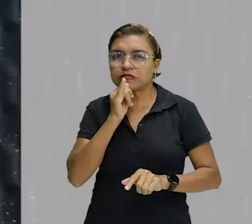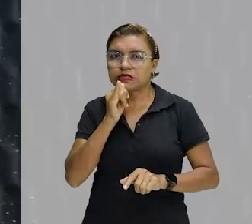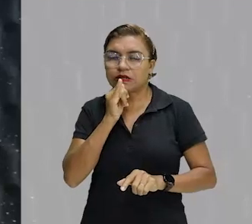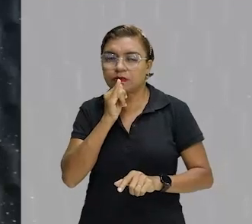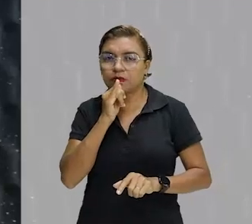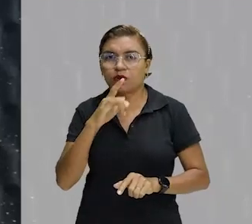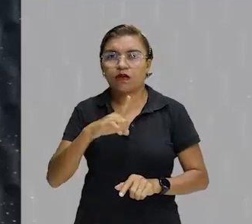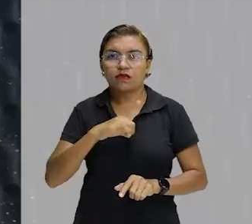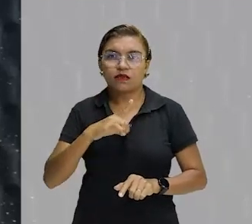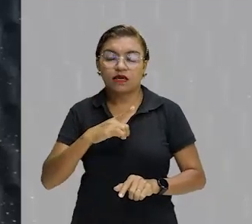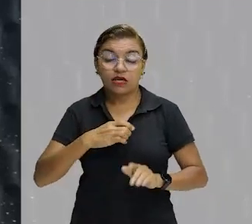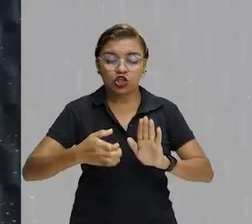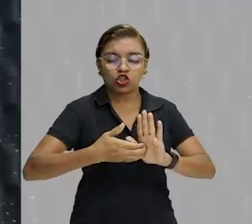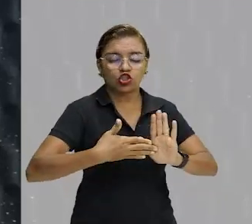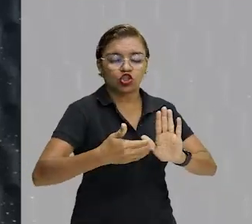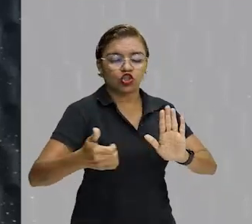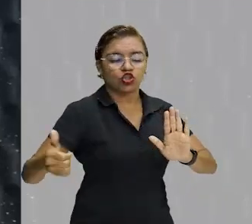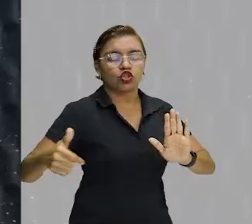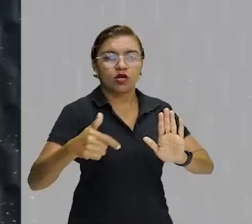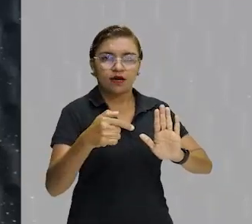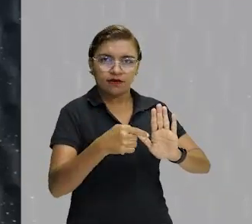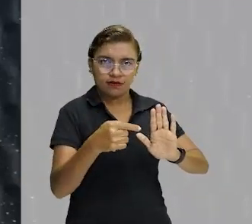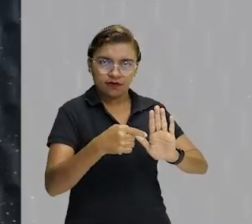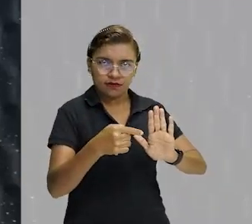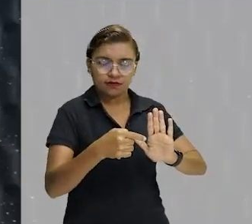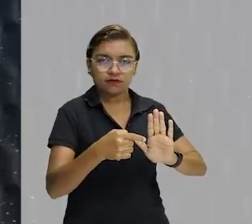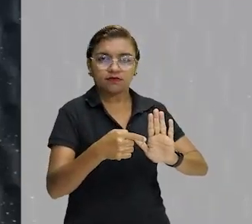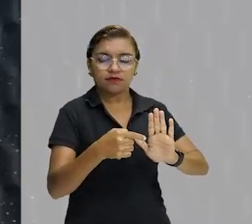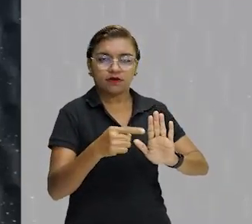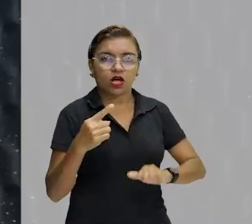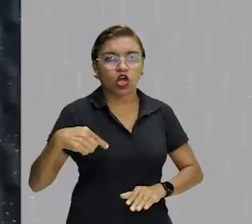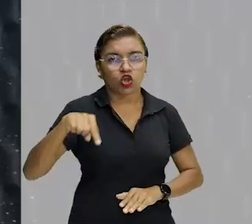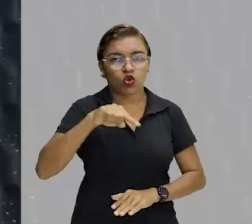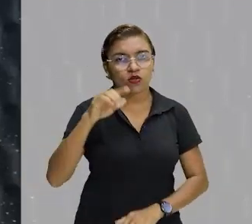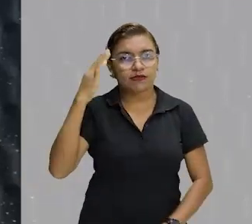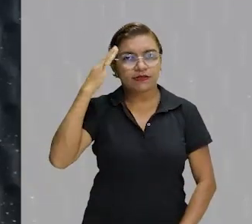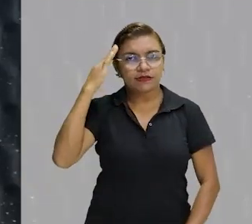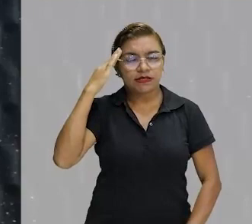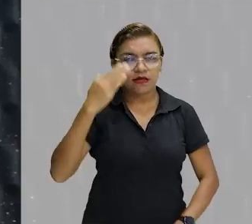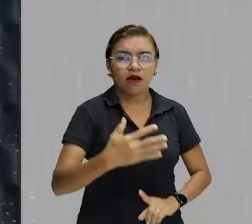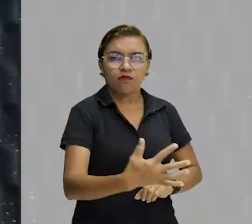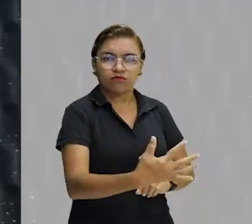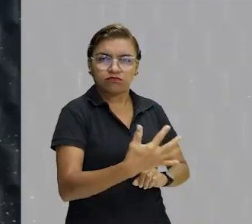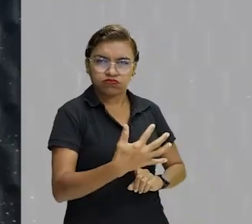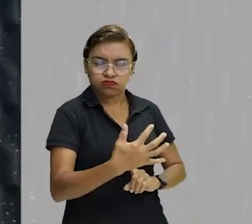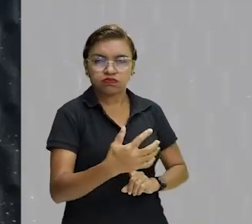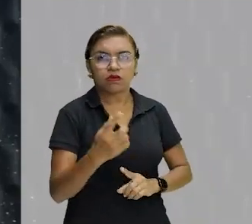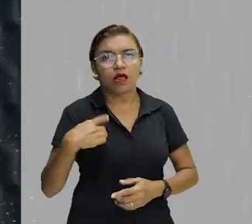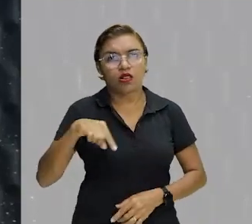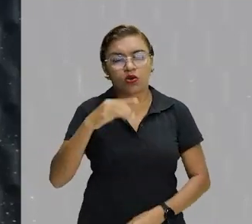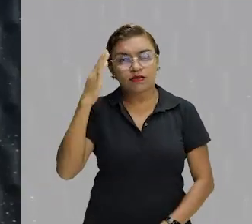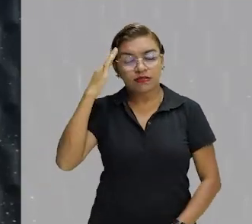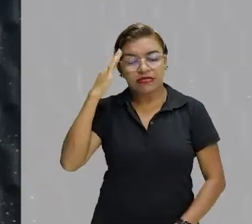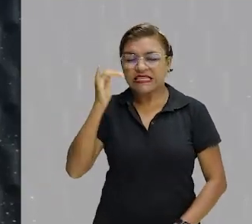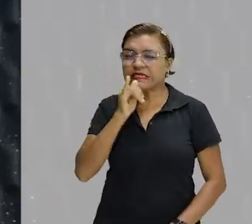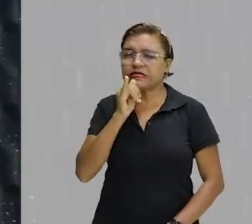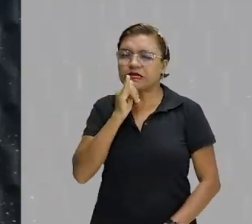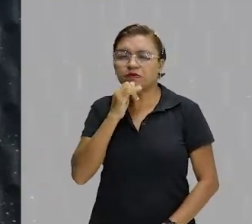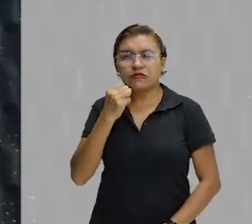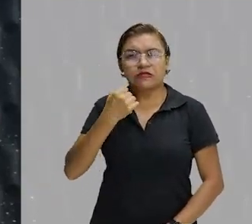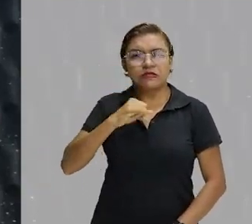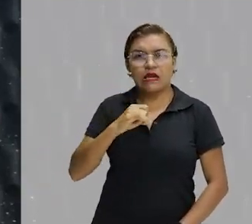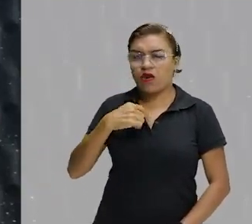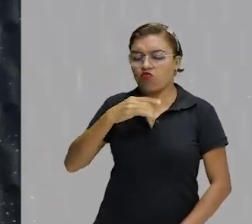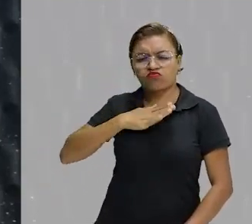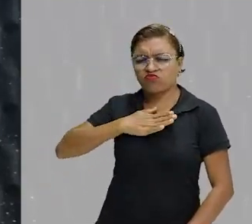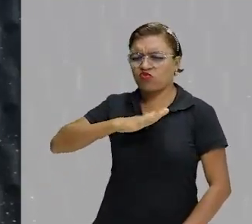último aqui, que é a estética, justamente para que a gente possa entender que o fato de eu não gostar de determinada obra não quer dizer